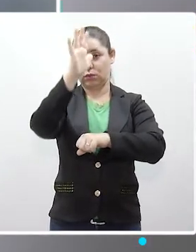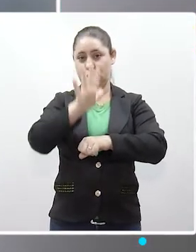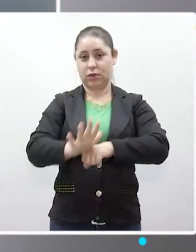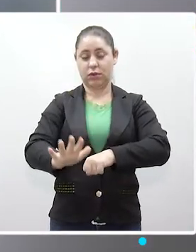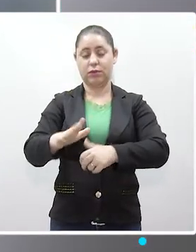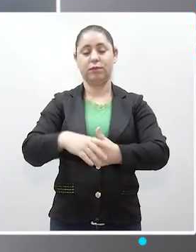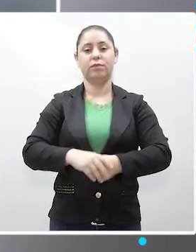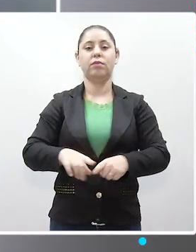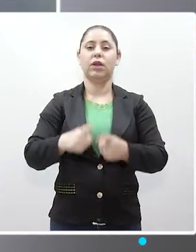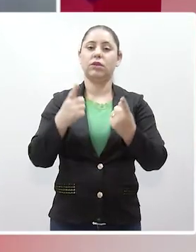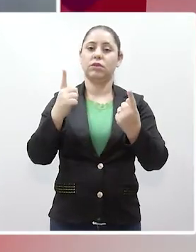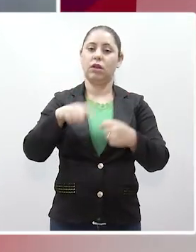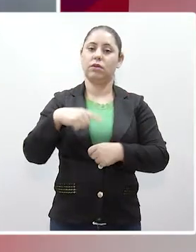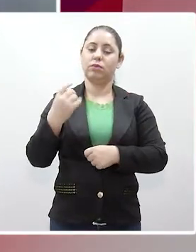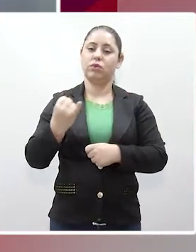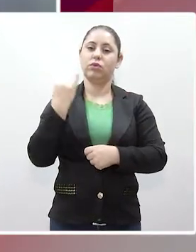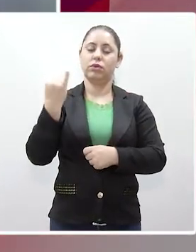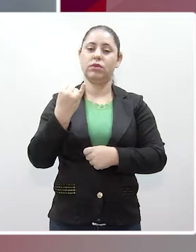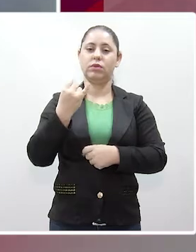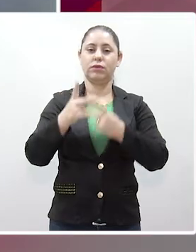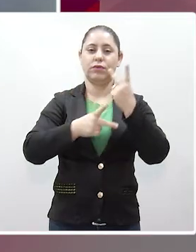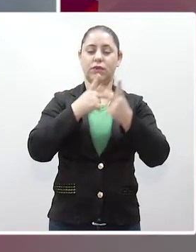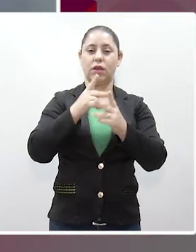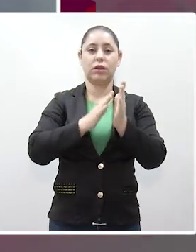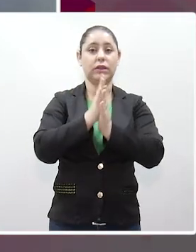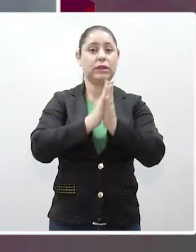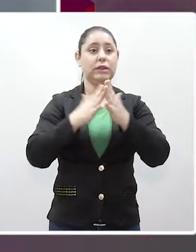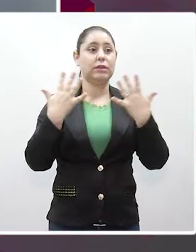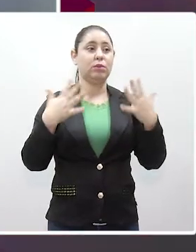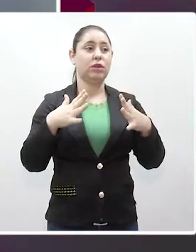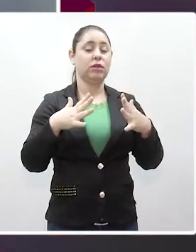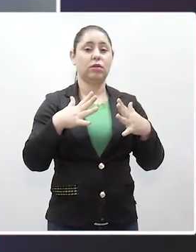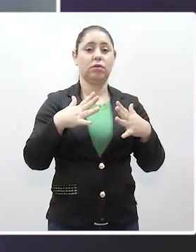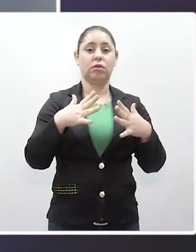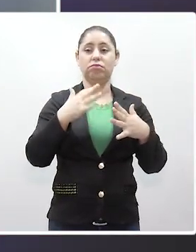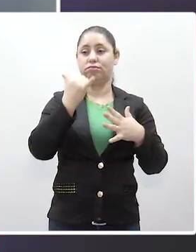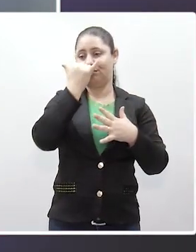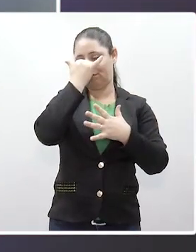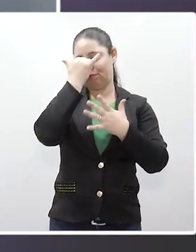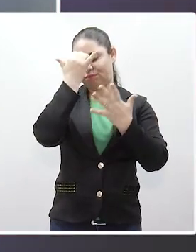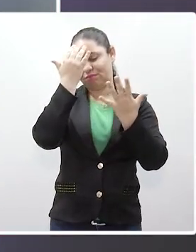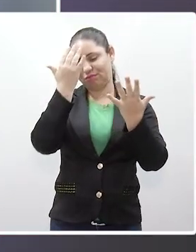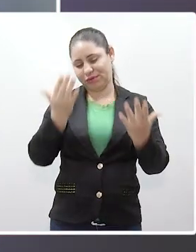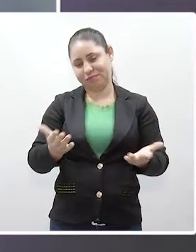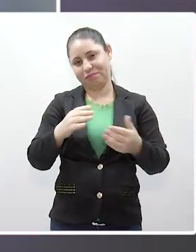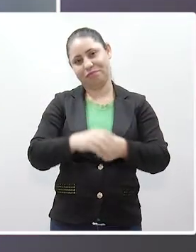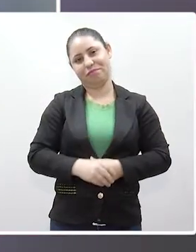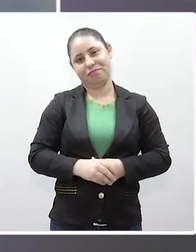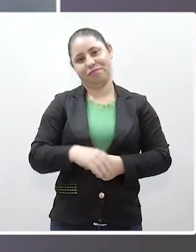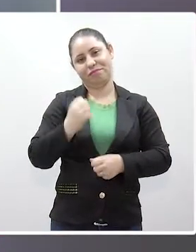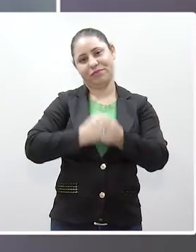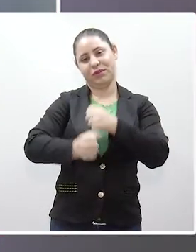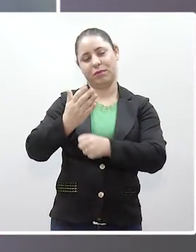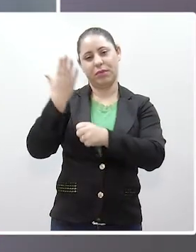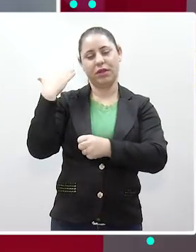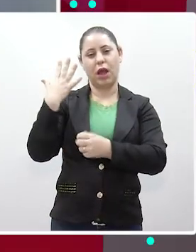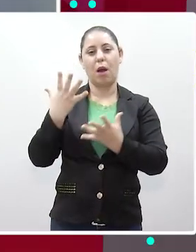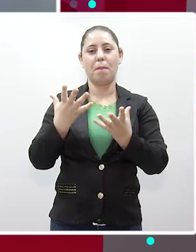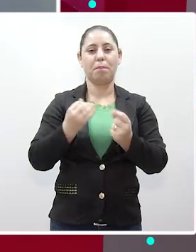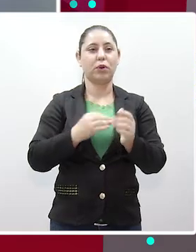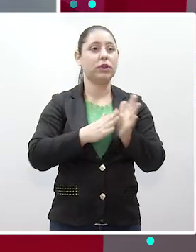né? Mas é importante a gente dizer que muitas dessas expectativas foram frustradas nos últimos anos. Então,